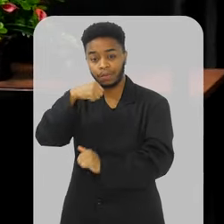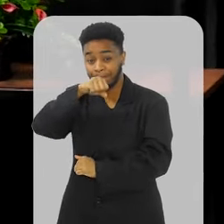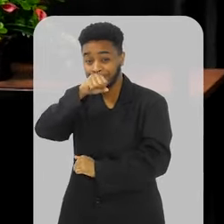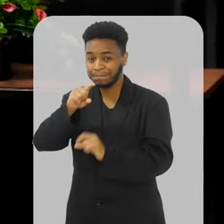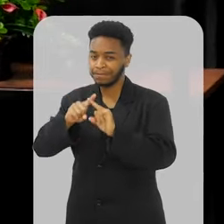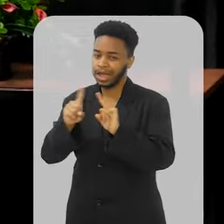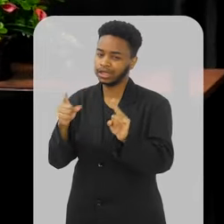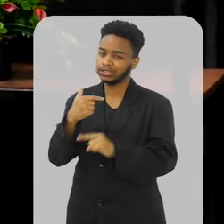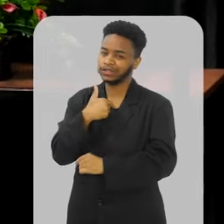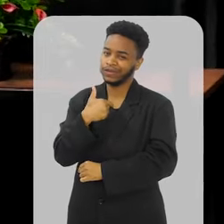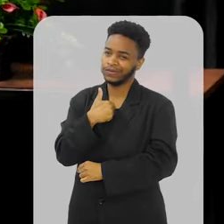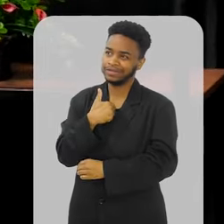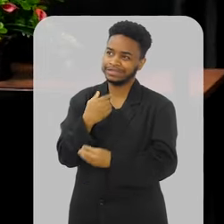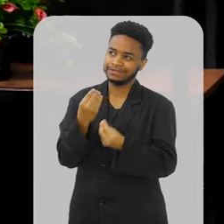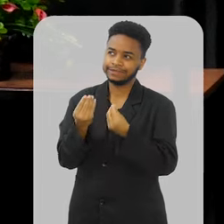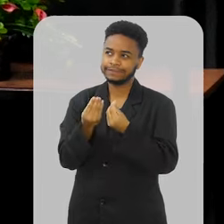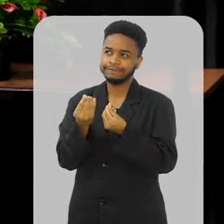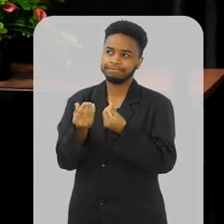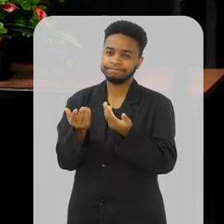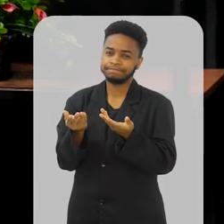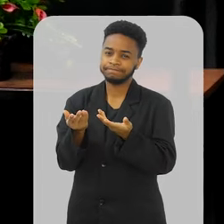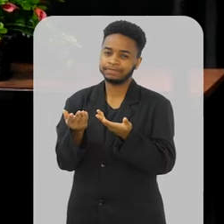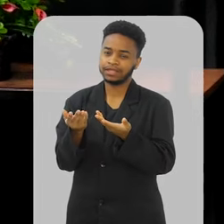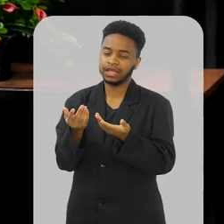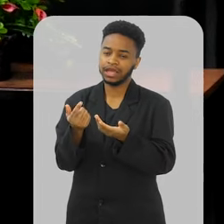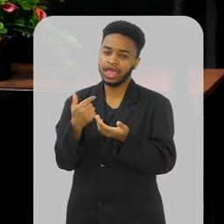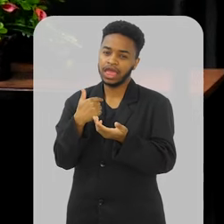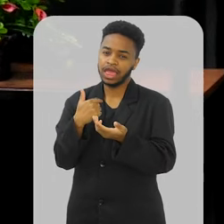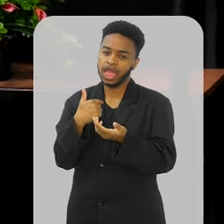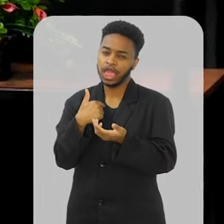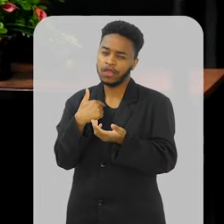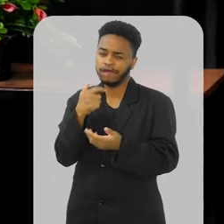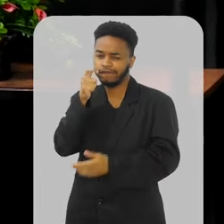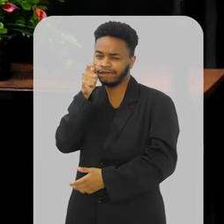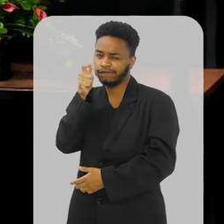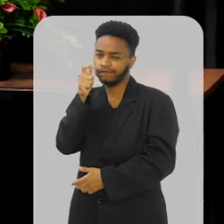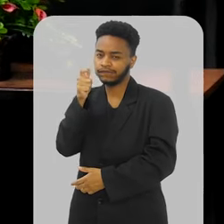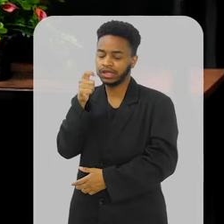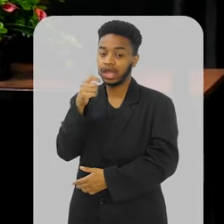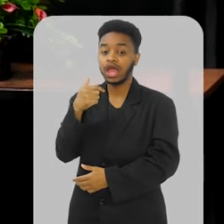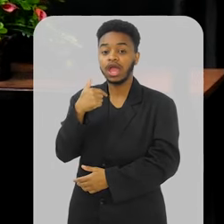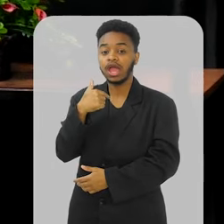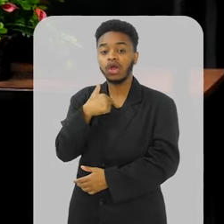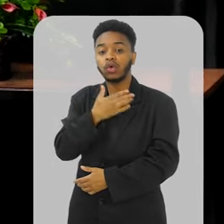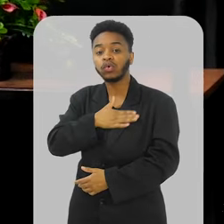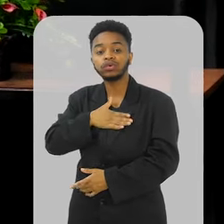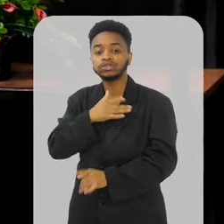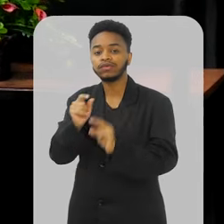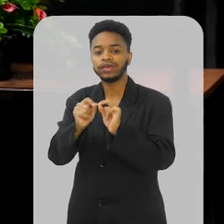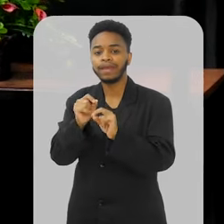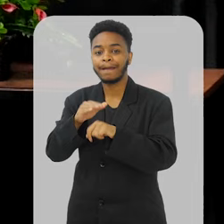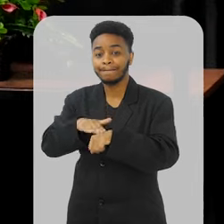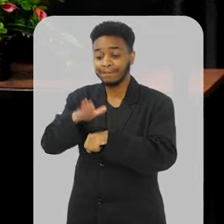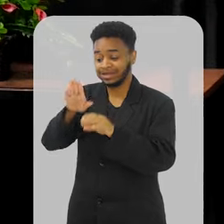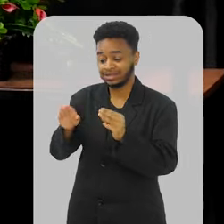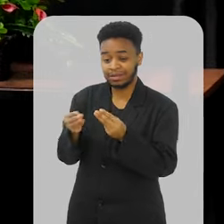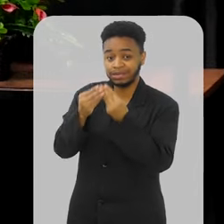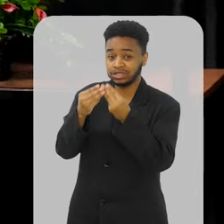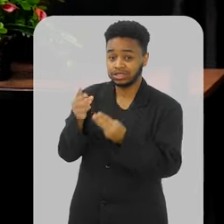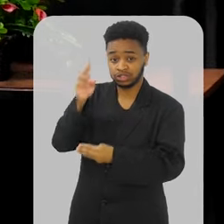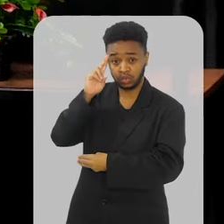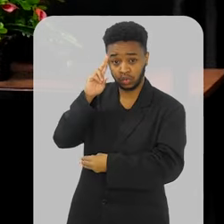um camarada muito Eu acho esse interesseiro eu gostava de ir mais na missa de